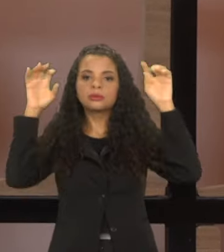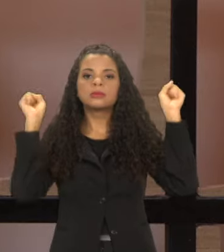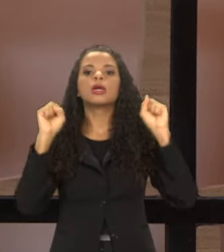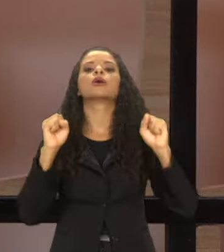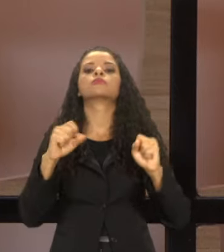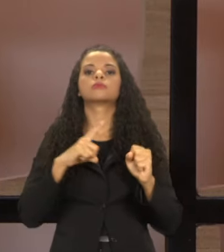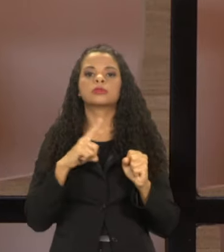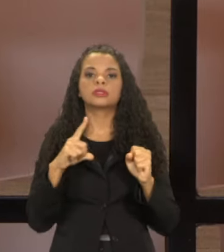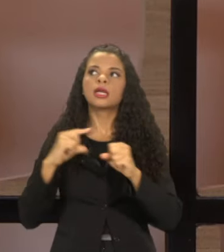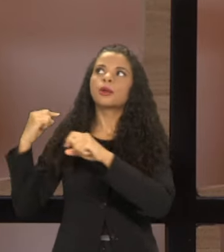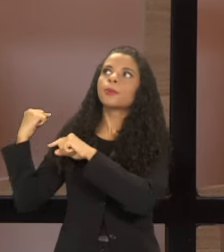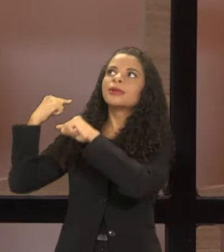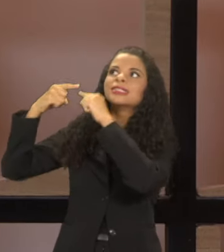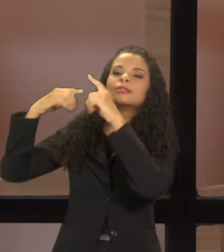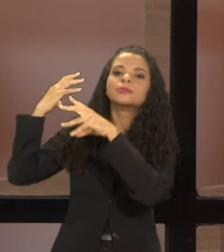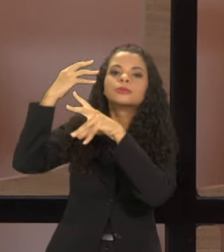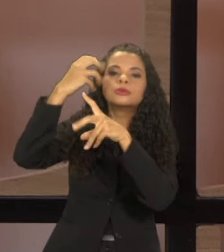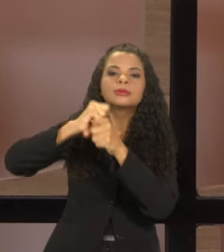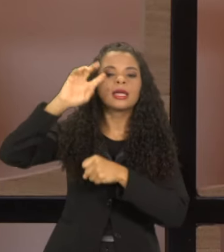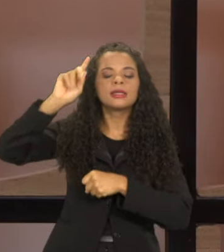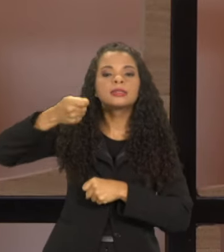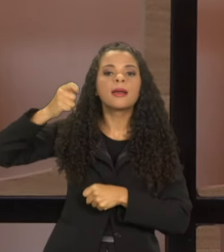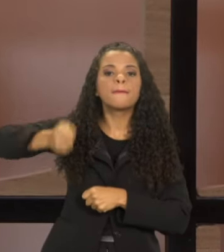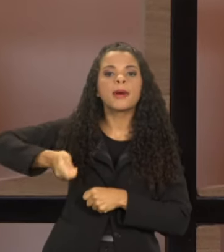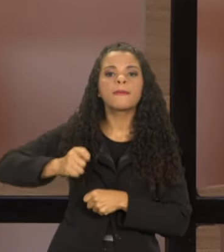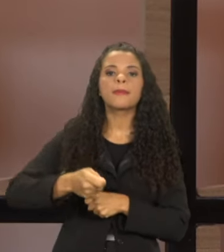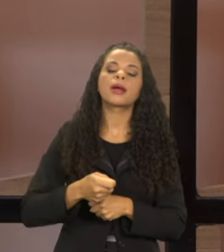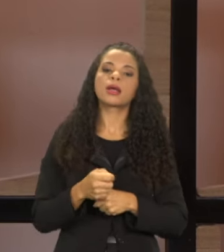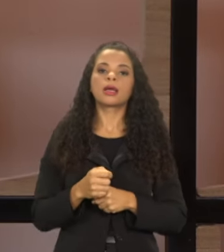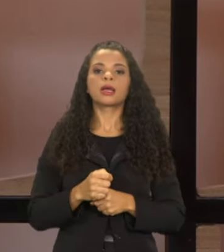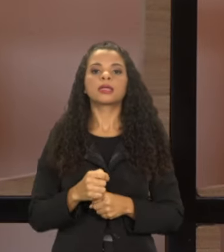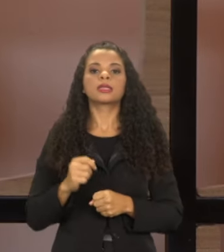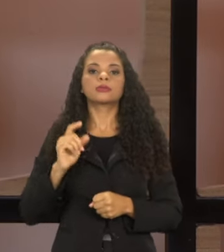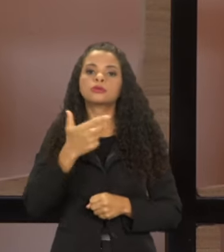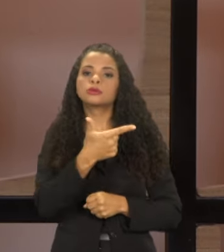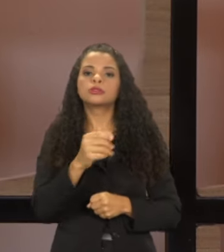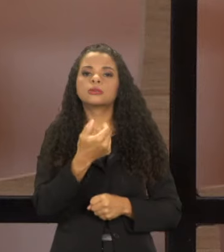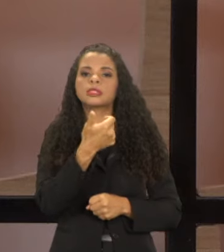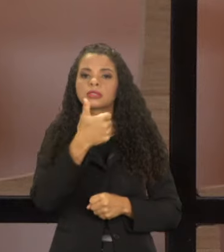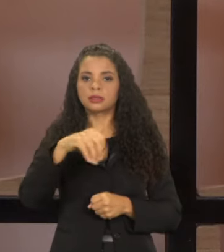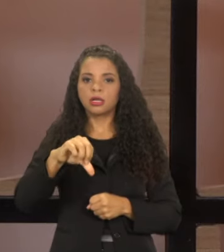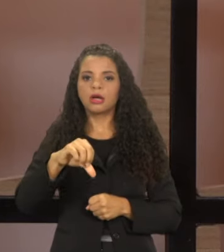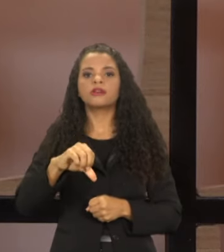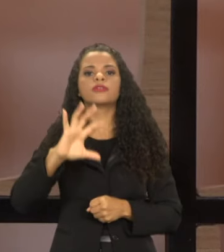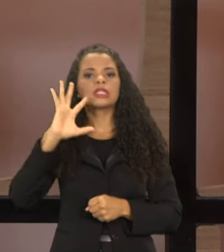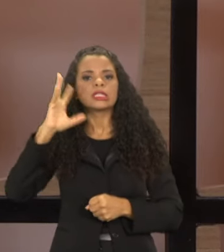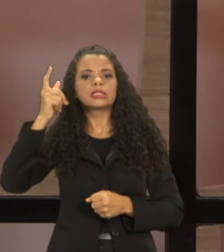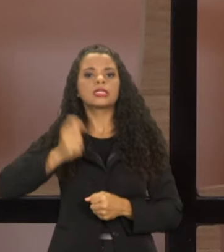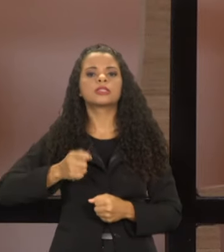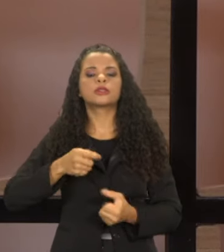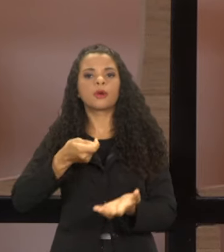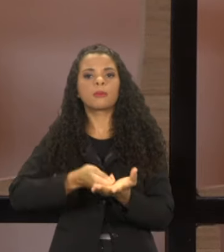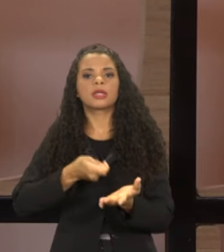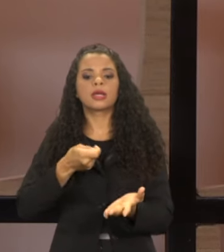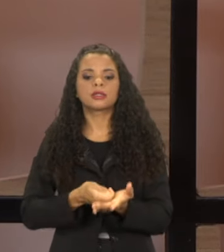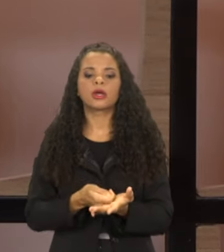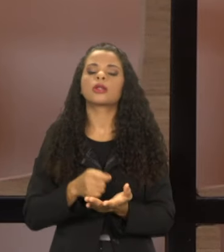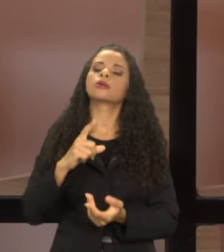da Covid-19 e decisões que são de observância obrigatória, sejam elas tomadas em sede de recurso